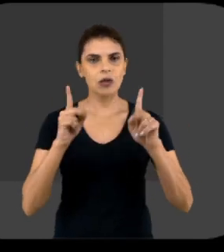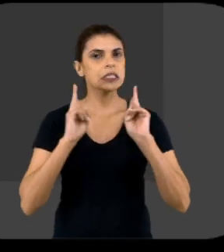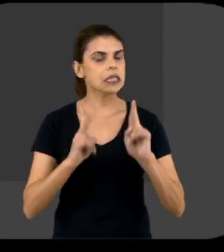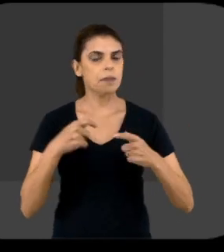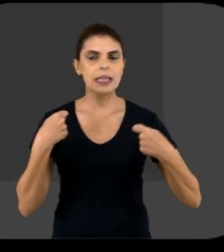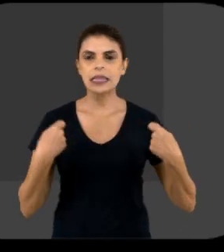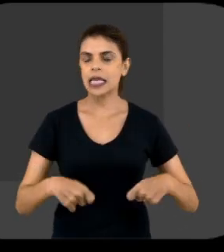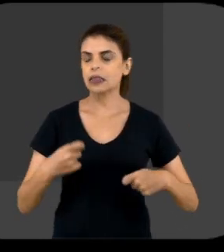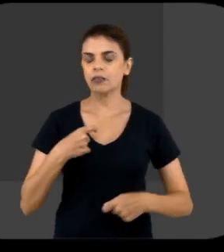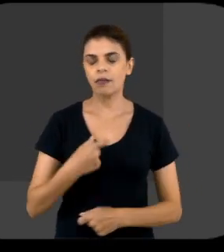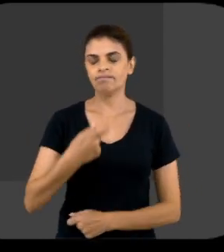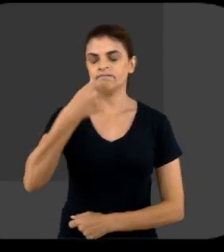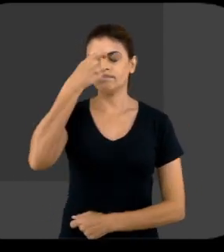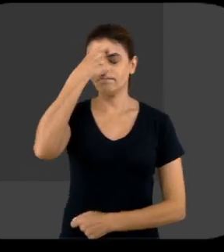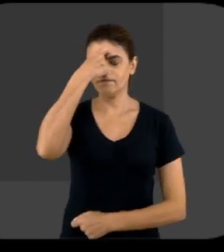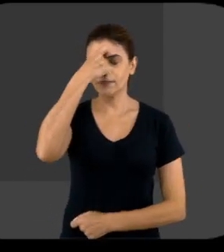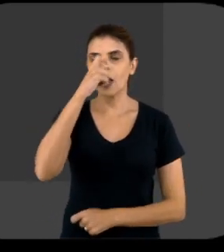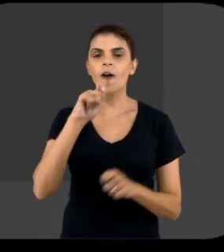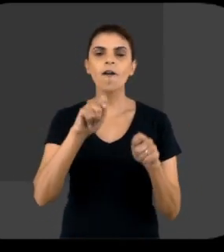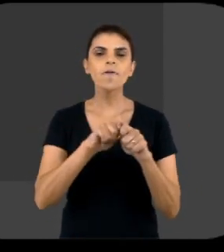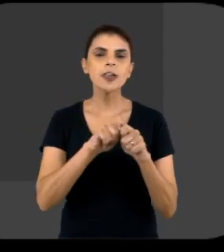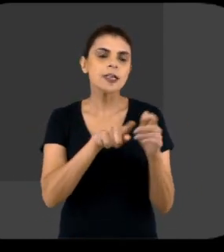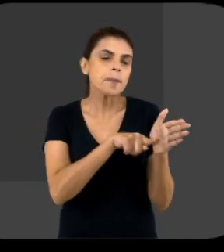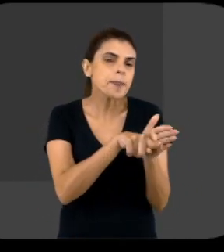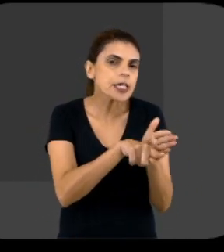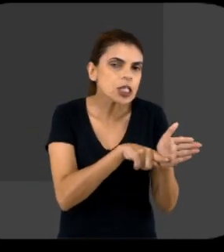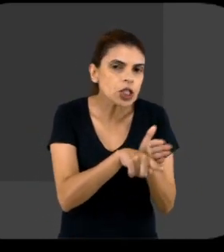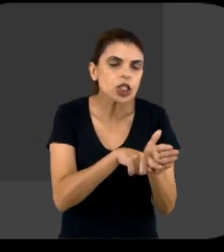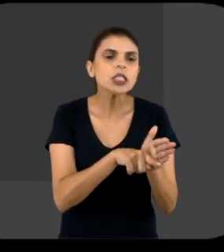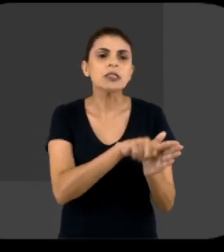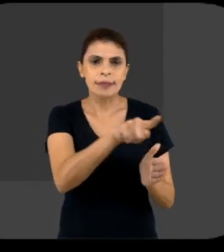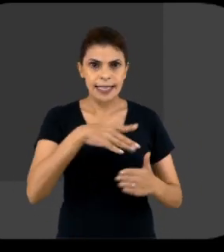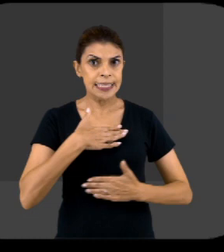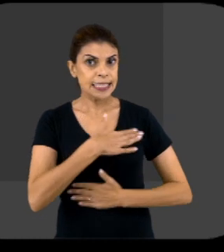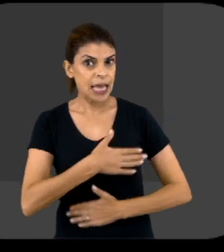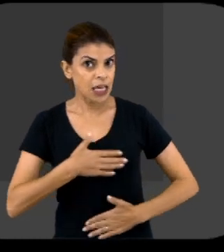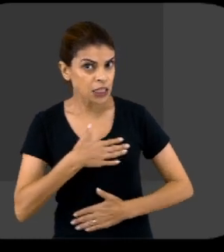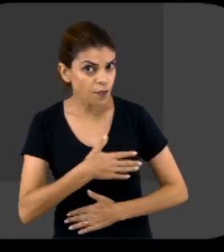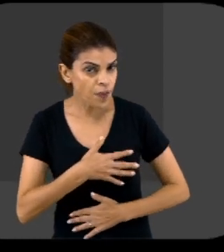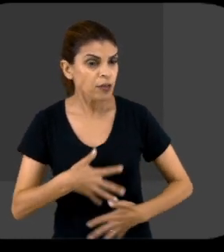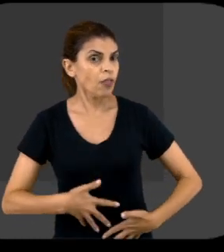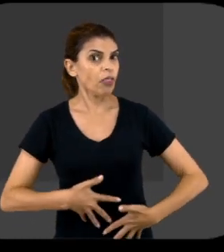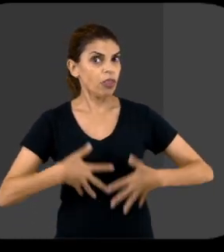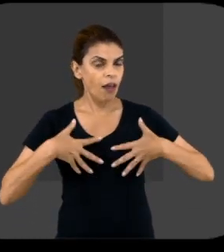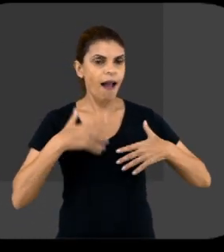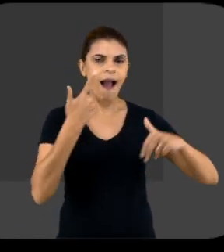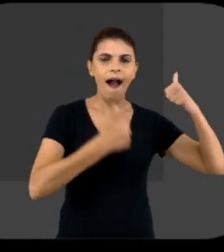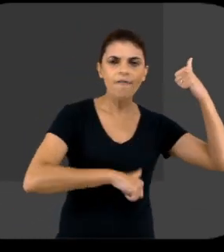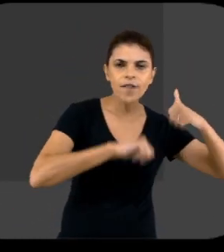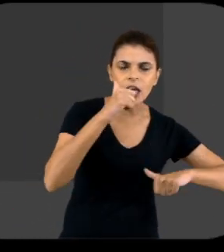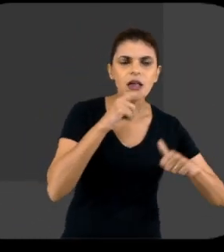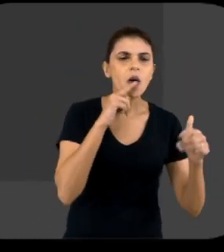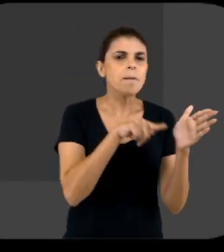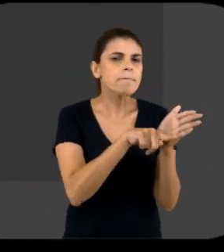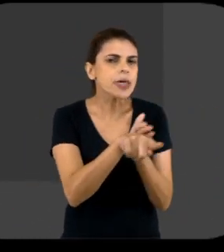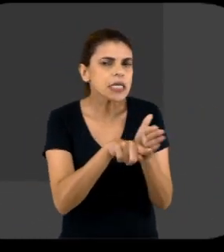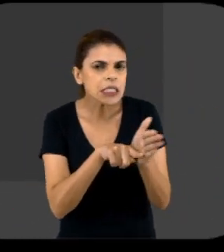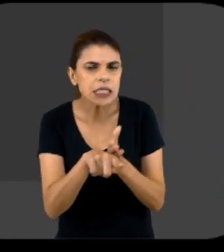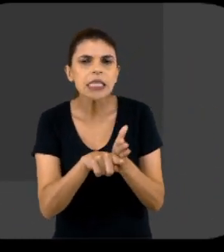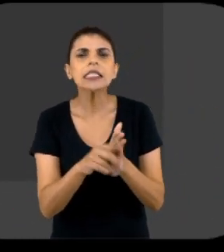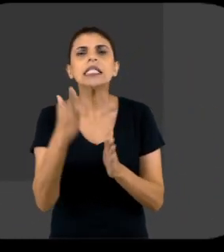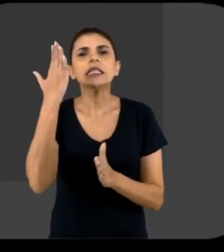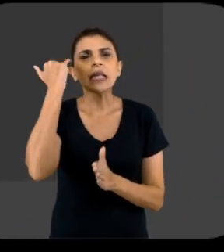é necessário você possuir algum mecanismo de pesquisa de satisfação, de avaliação, pesquisa de